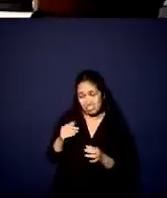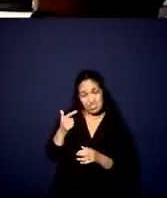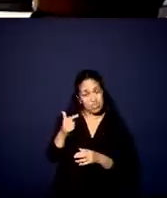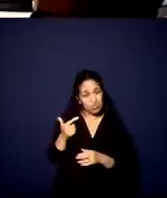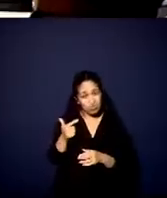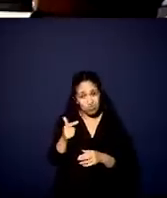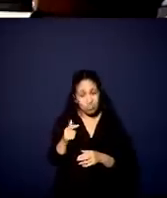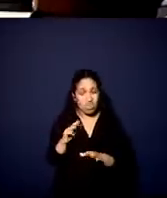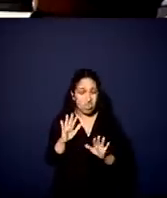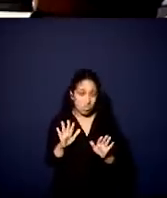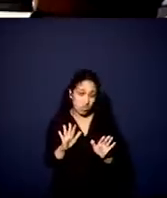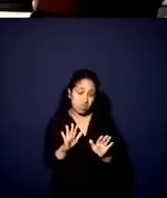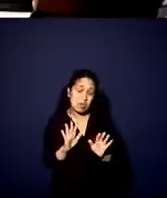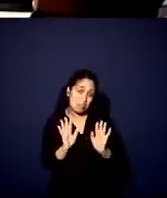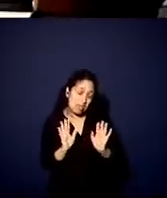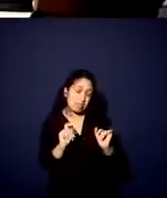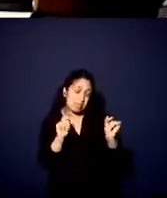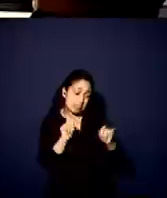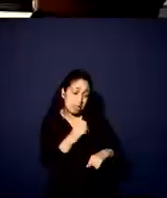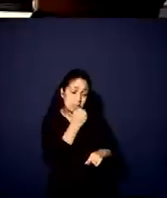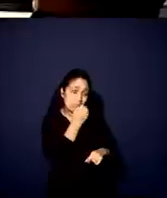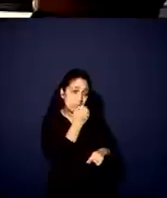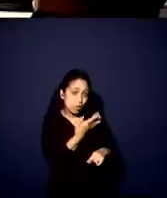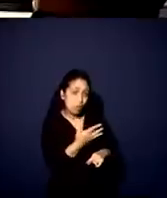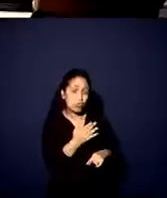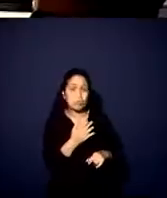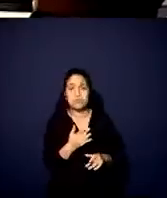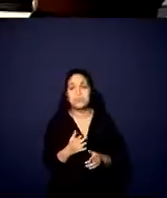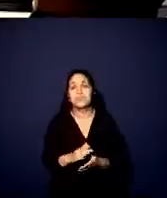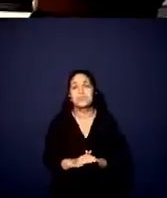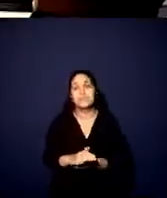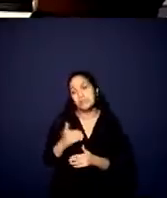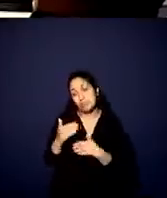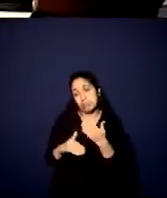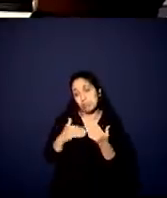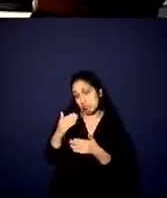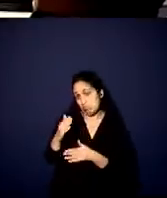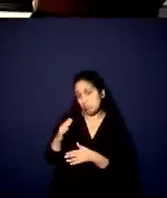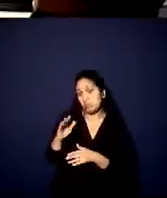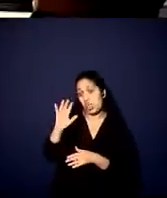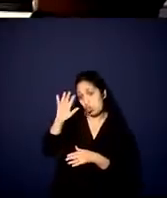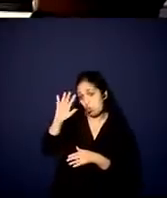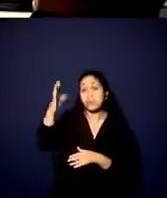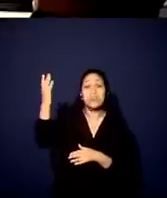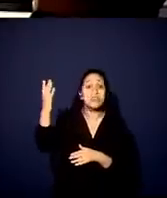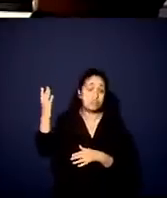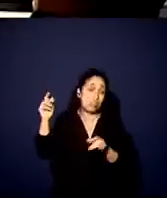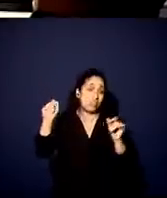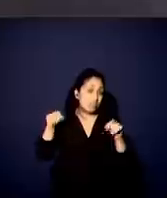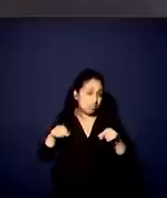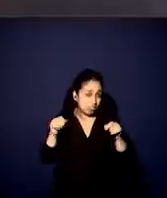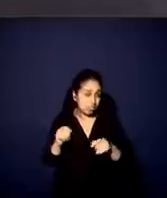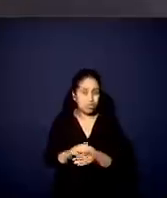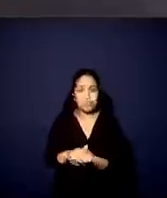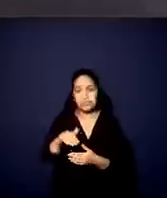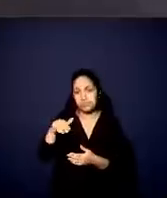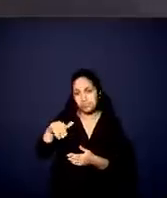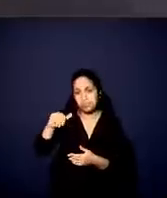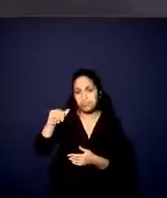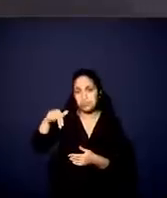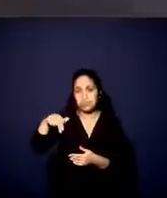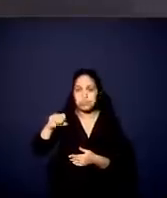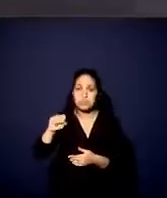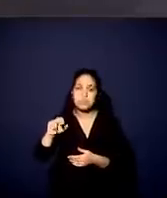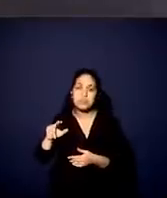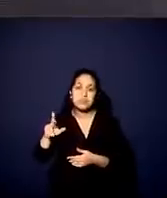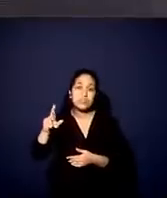um papel favorável é que as certezas podem se realizar para o lado positivo então na descrição que o Mansur Deu onde